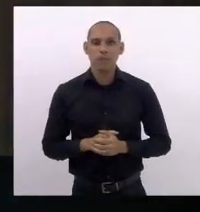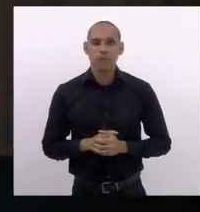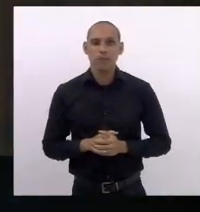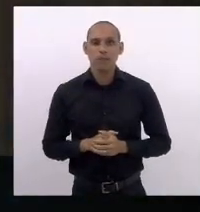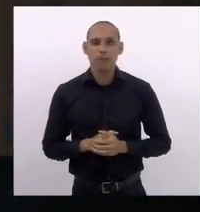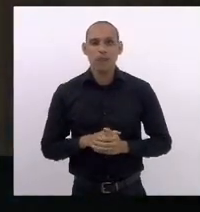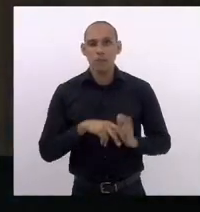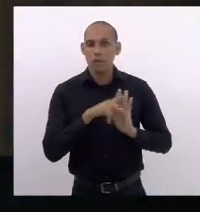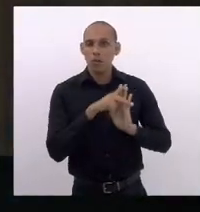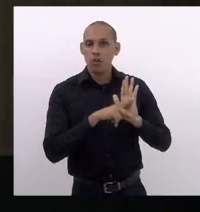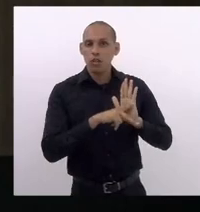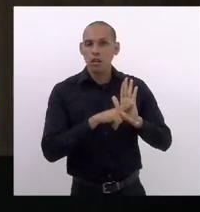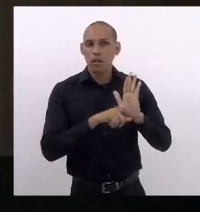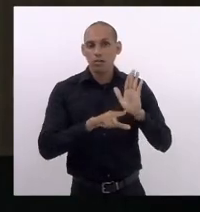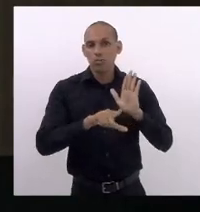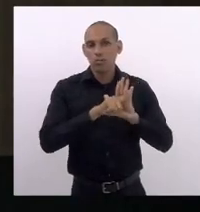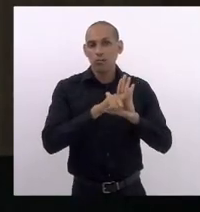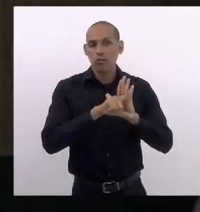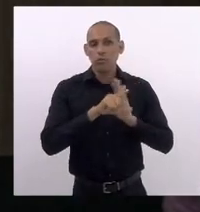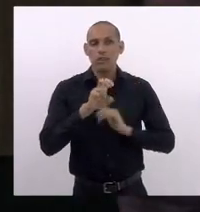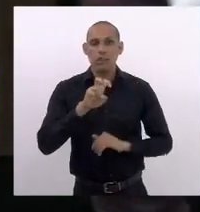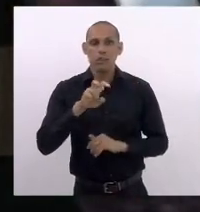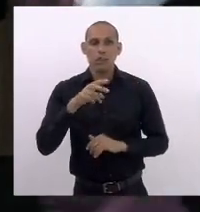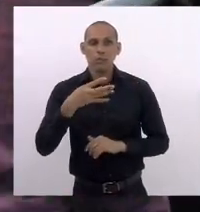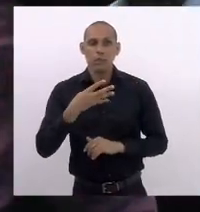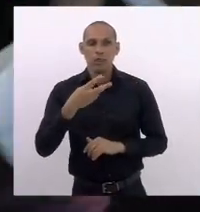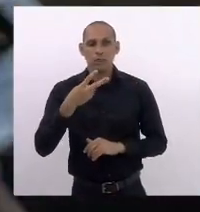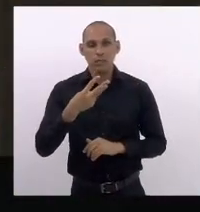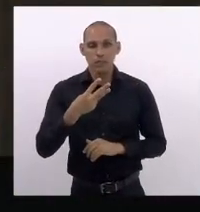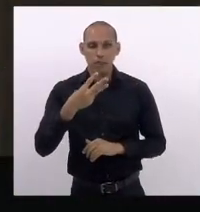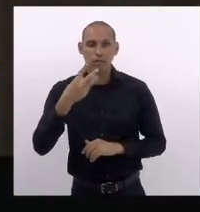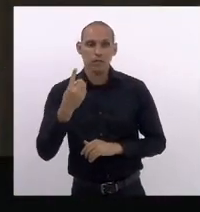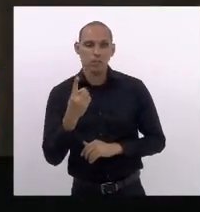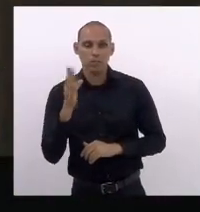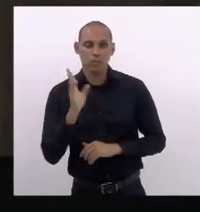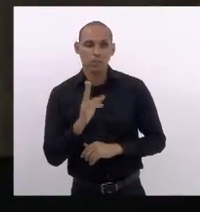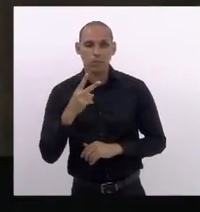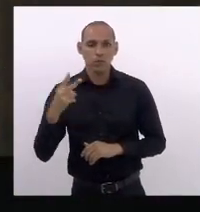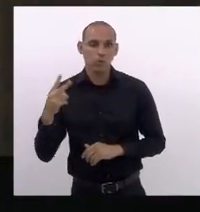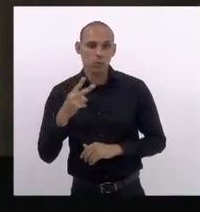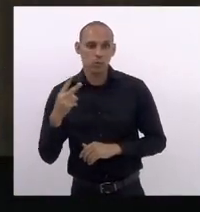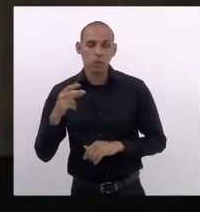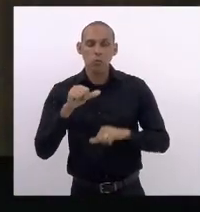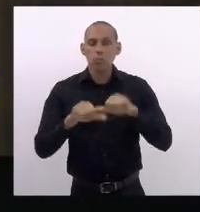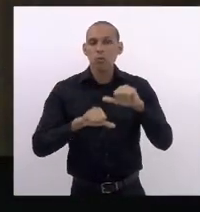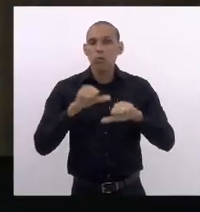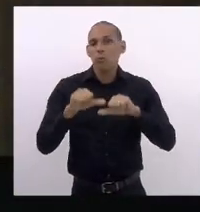ao projeto de lei 5431 de 22, que modificou a